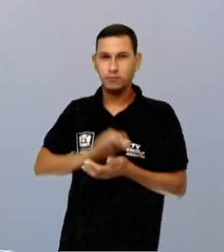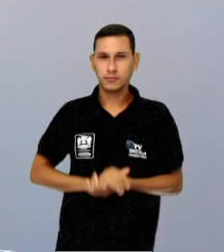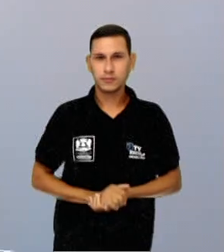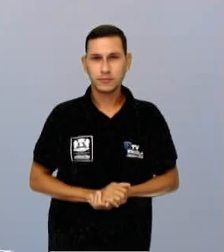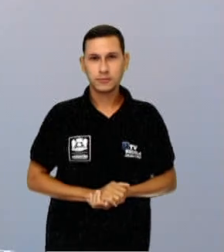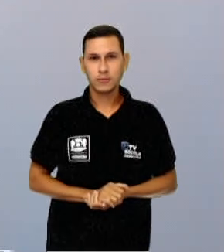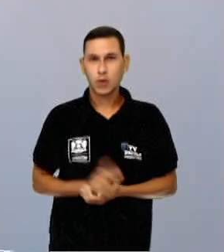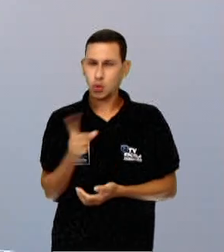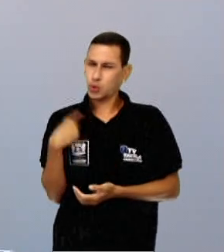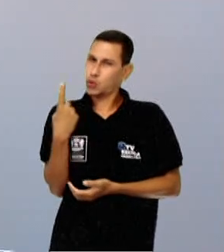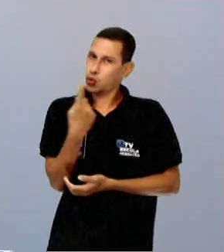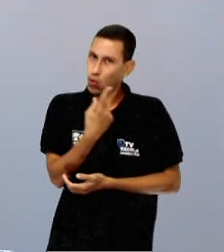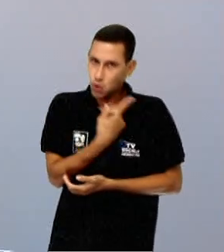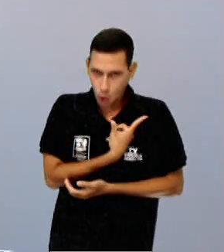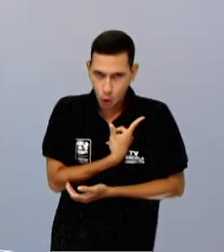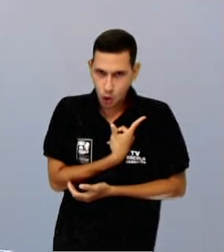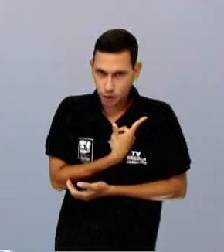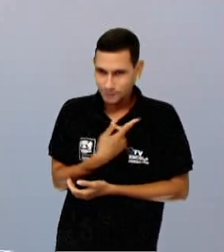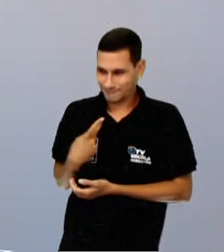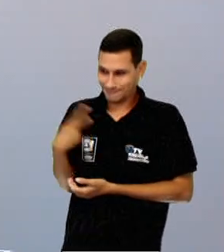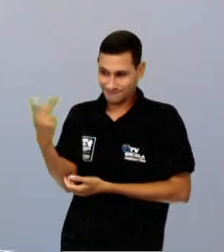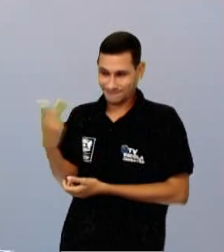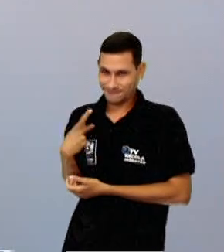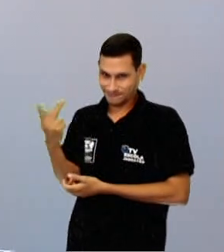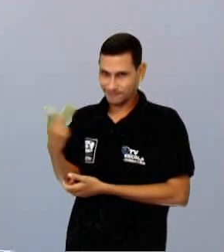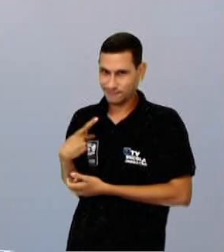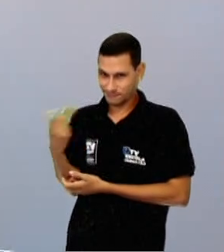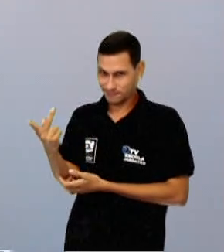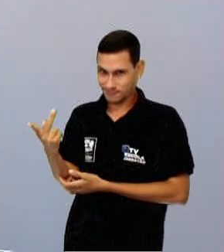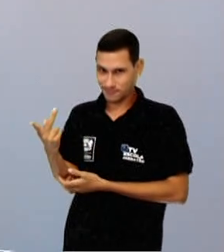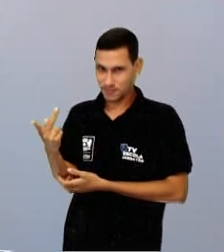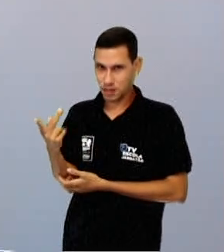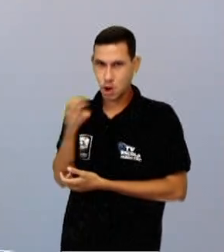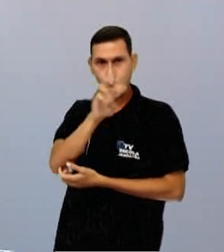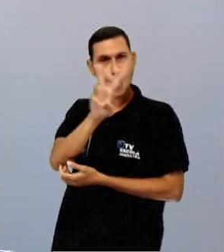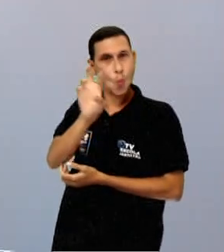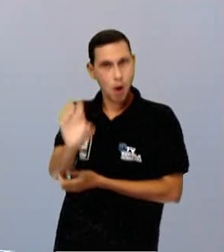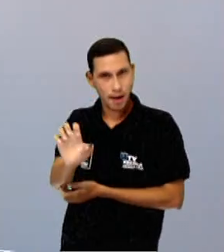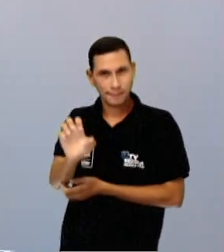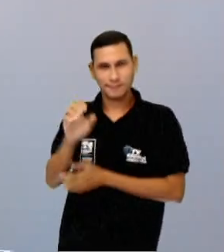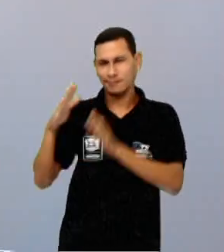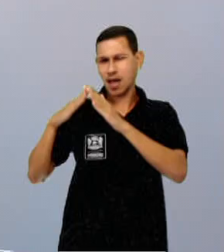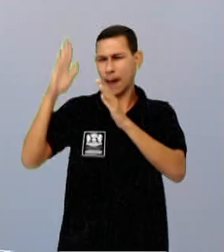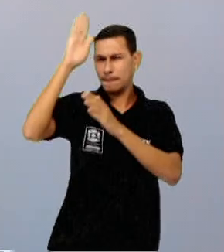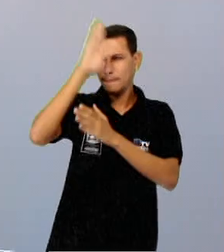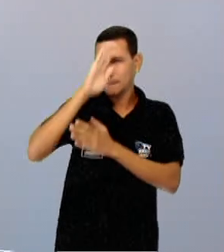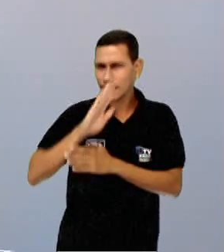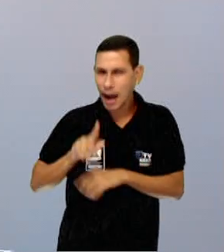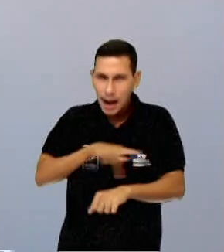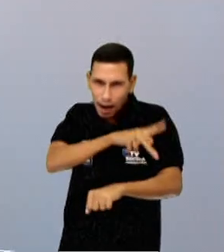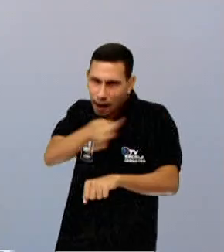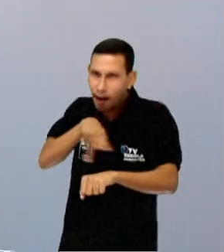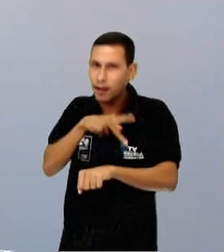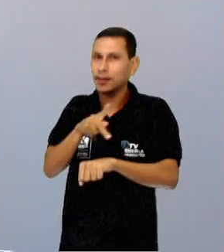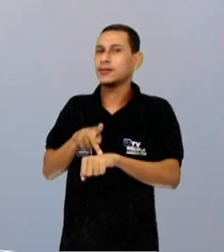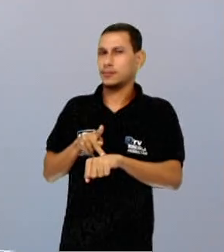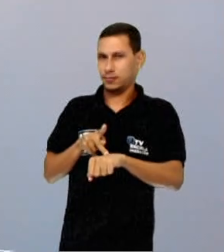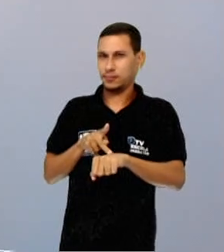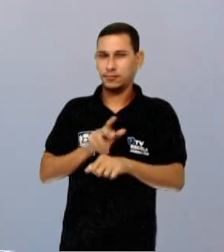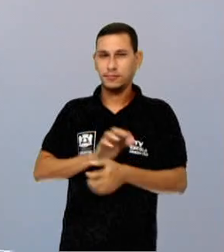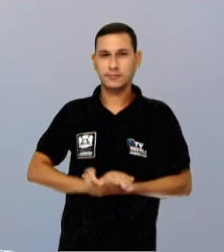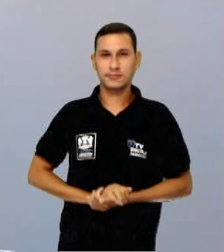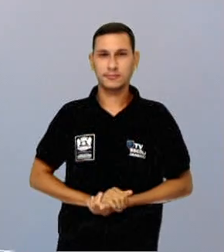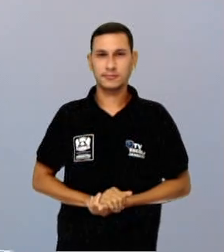seja nós eu e você o IOR Brazilians o pior